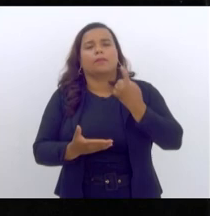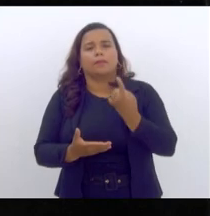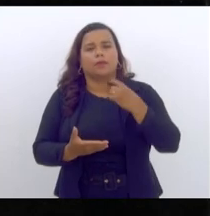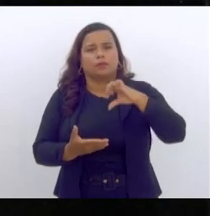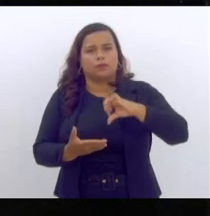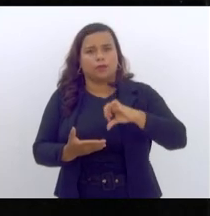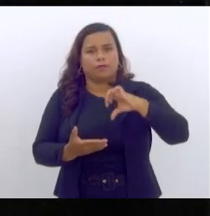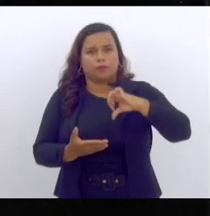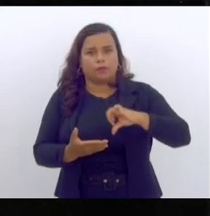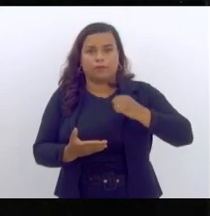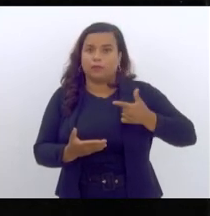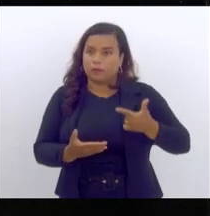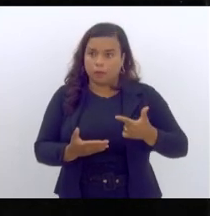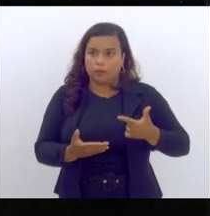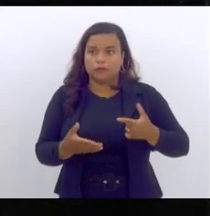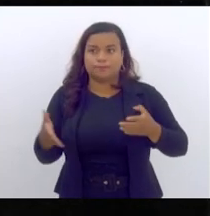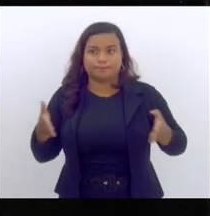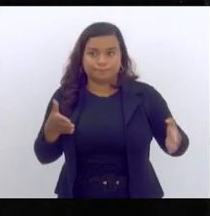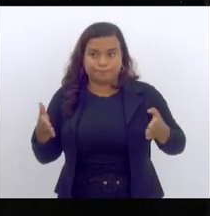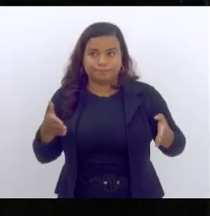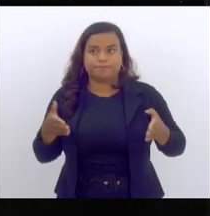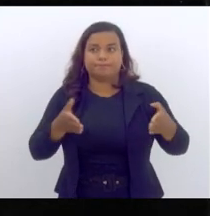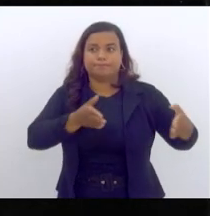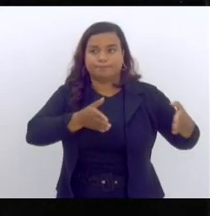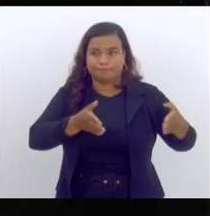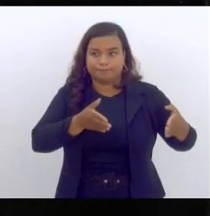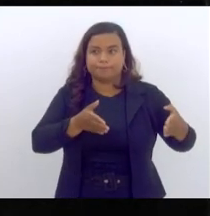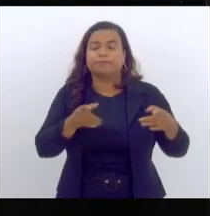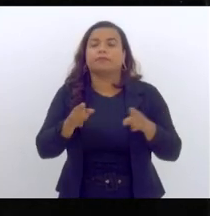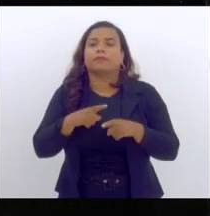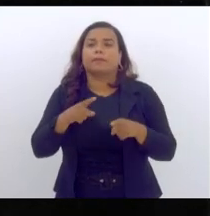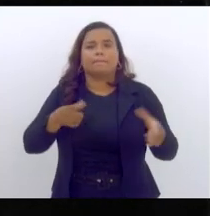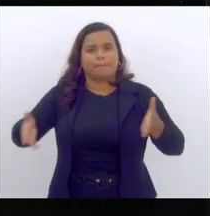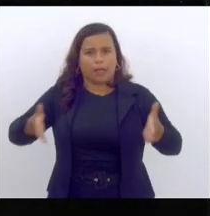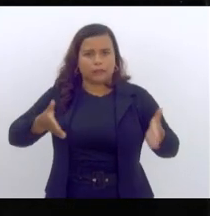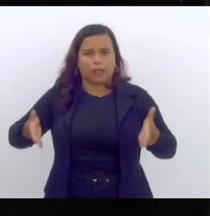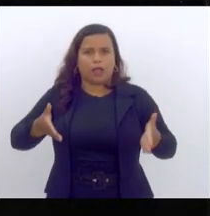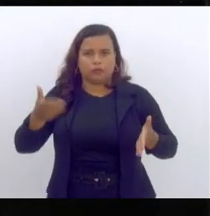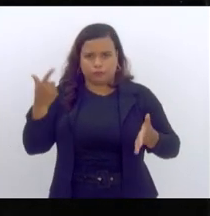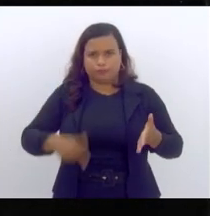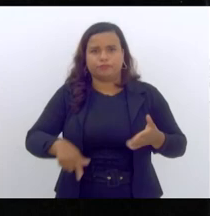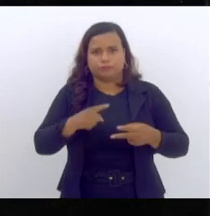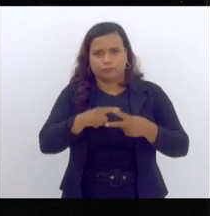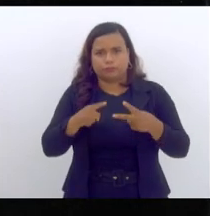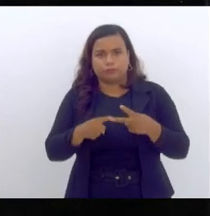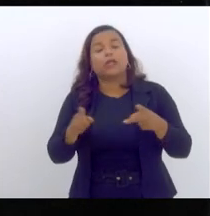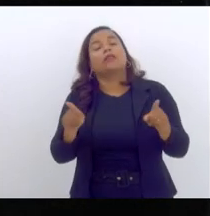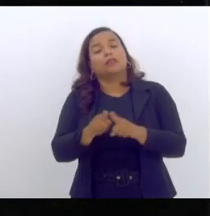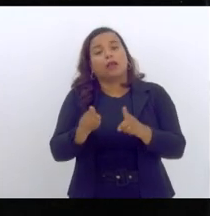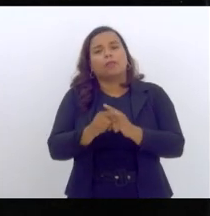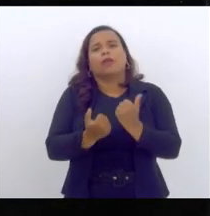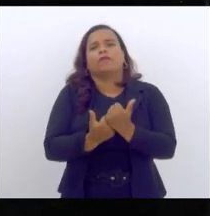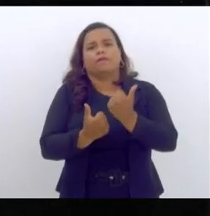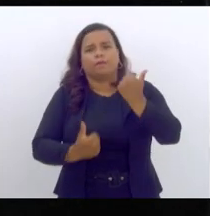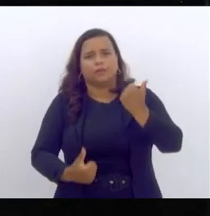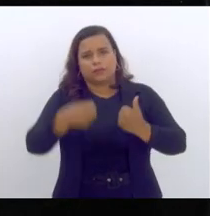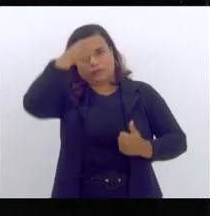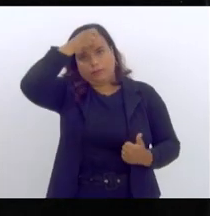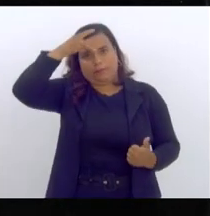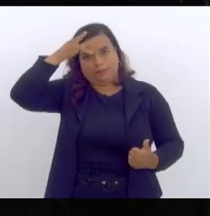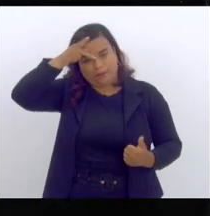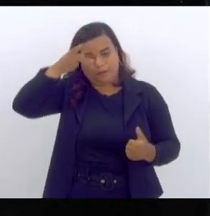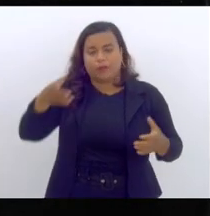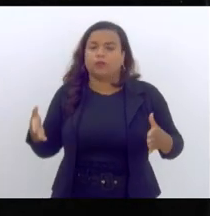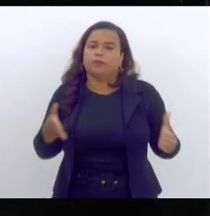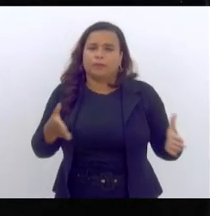além desses desses mandatos de prefeito ele também foi vice-prefeito no